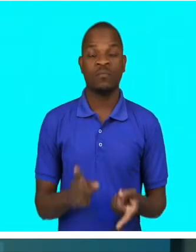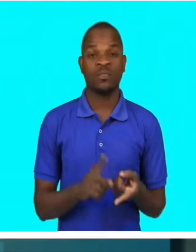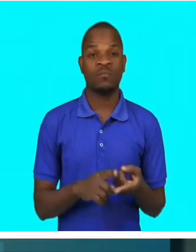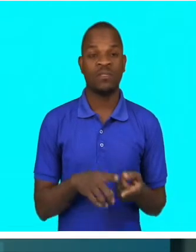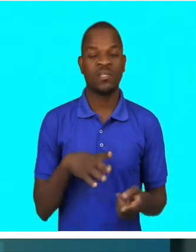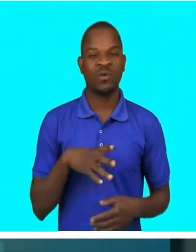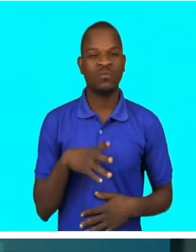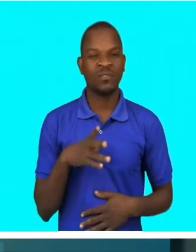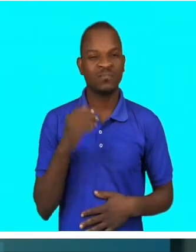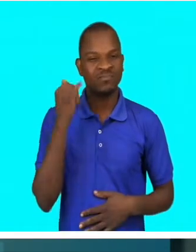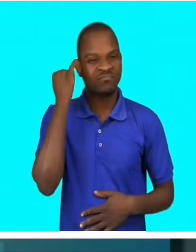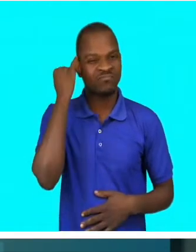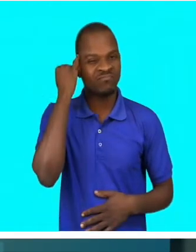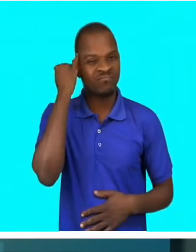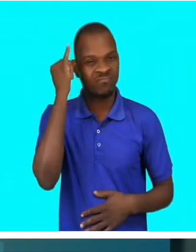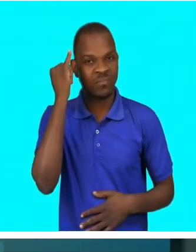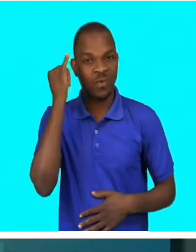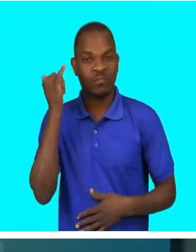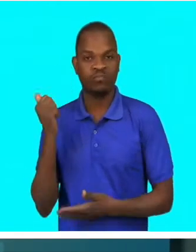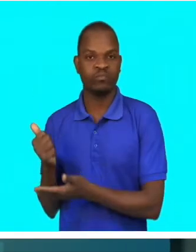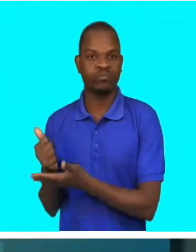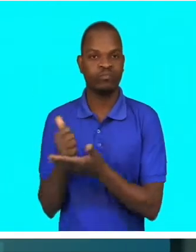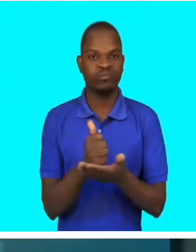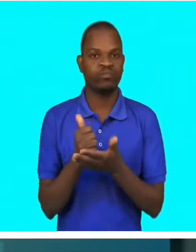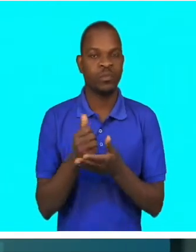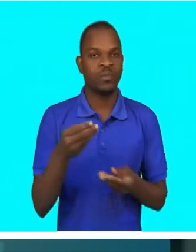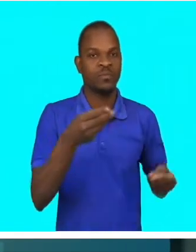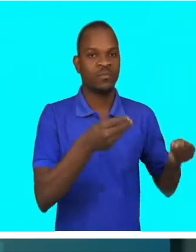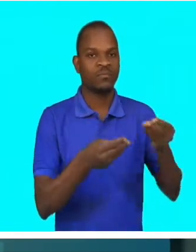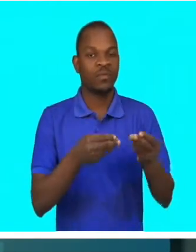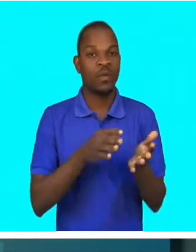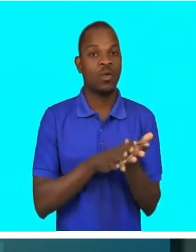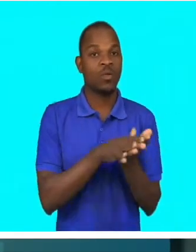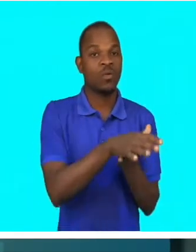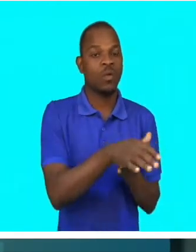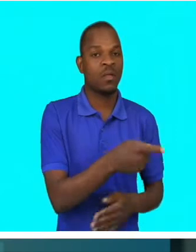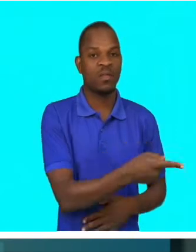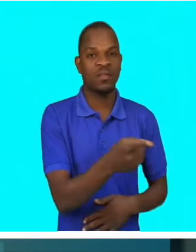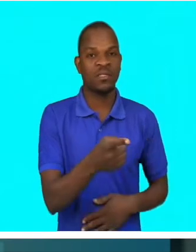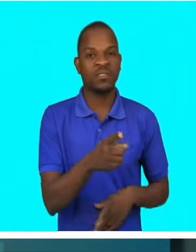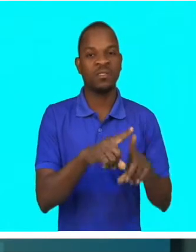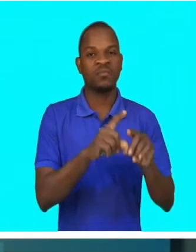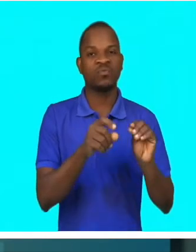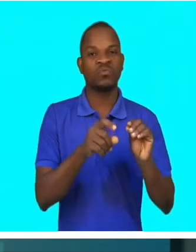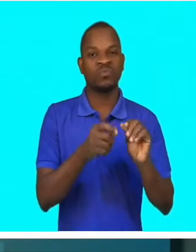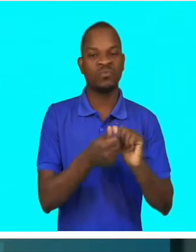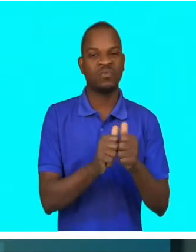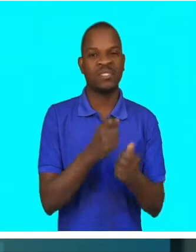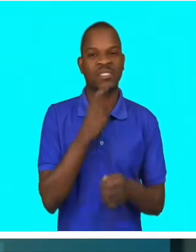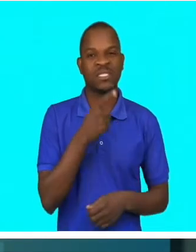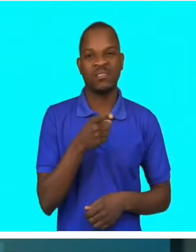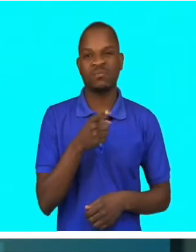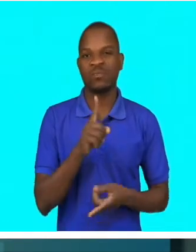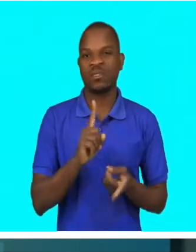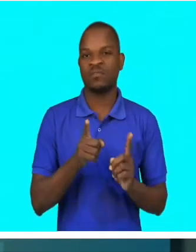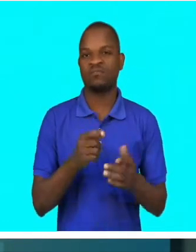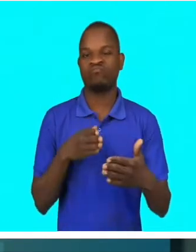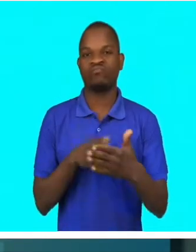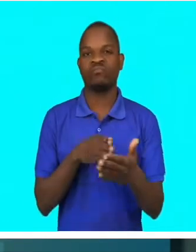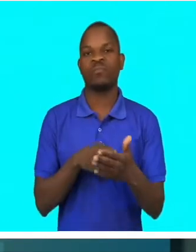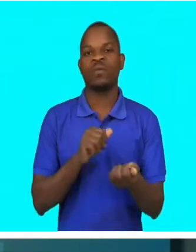Quanto a uma hipotética com participação dos clubes nas despesas, estes desportistas consideram que tal